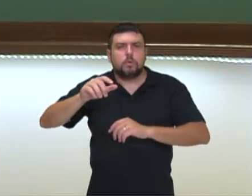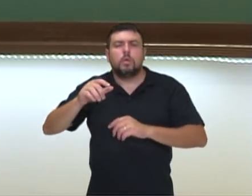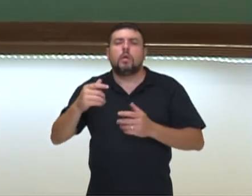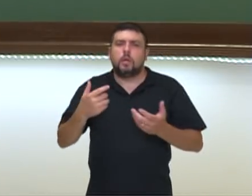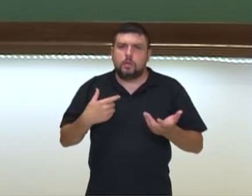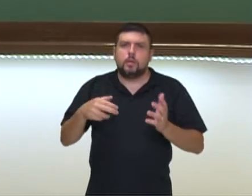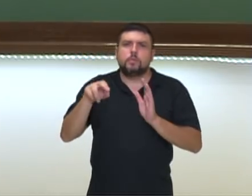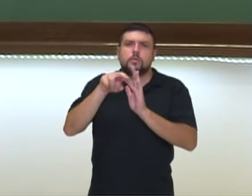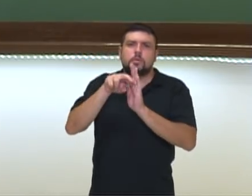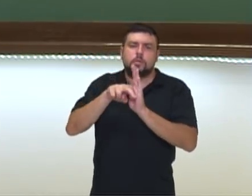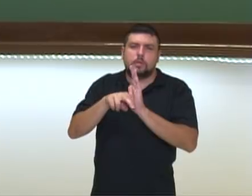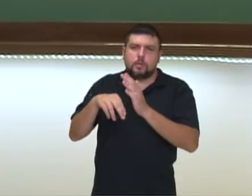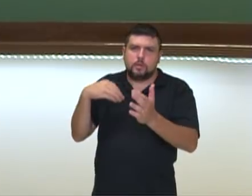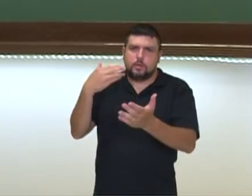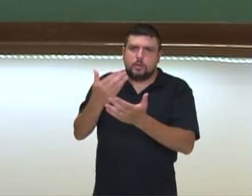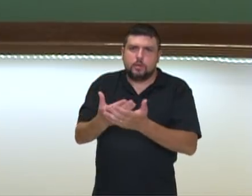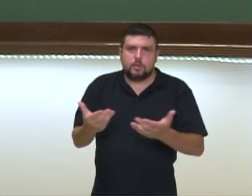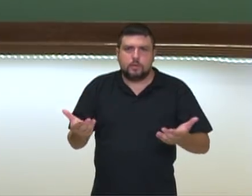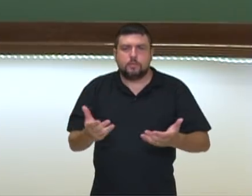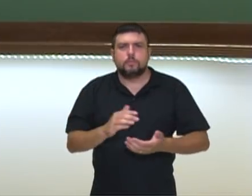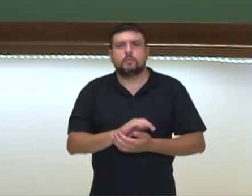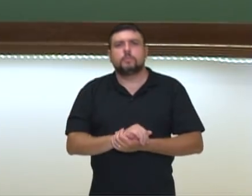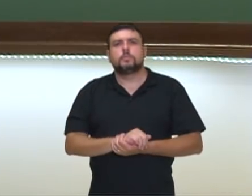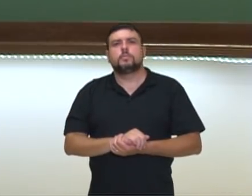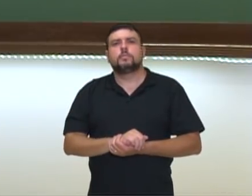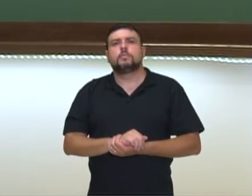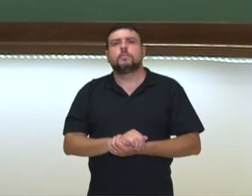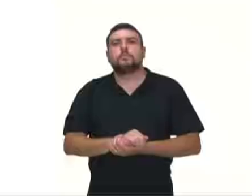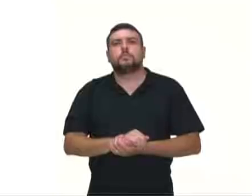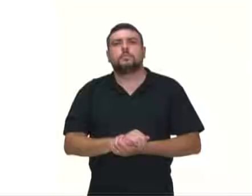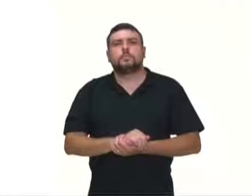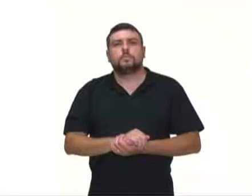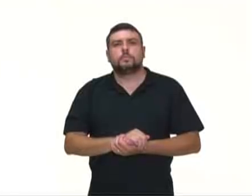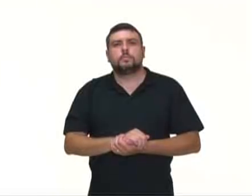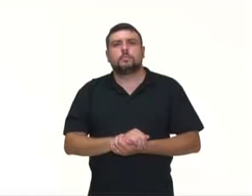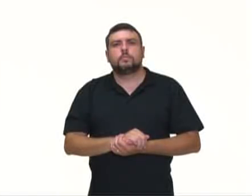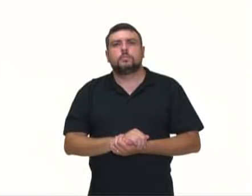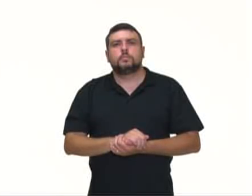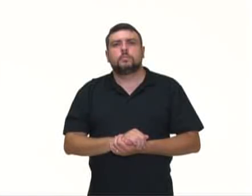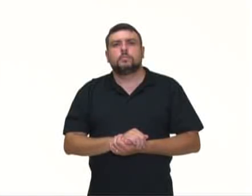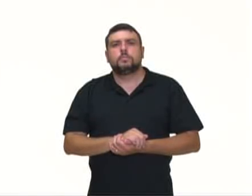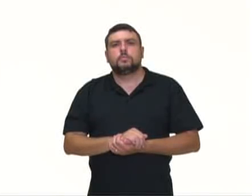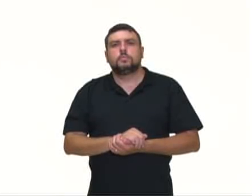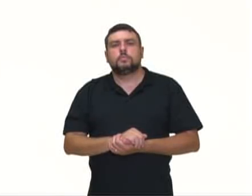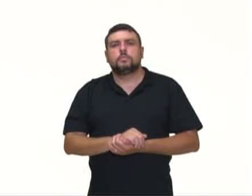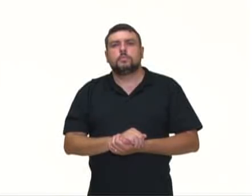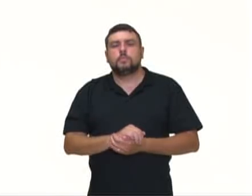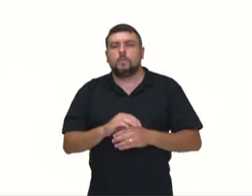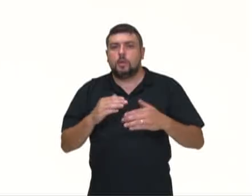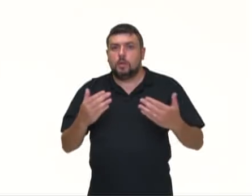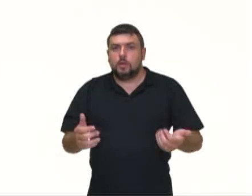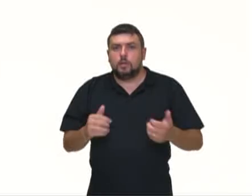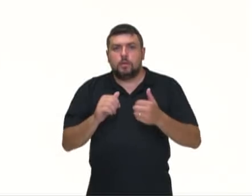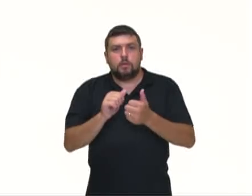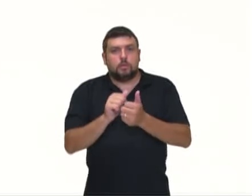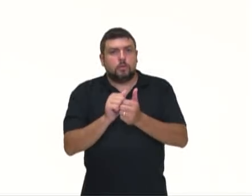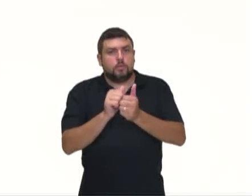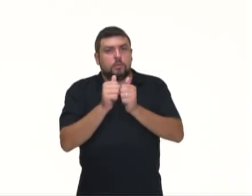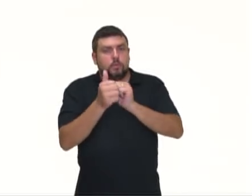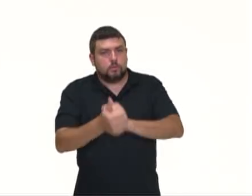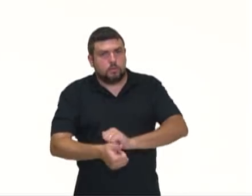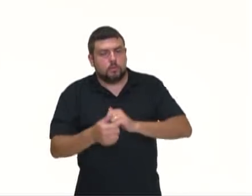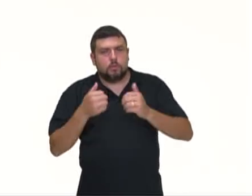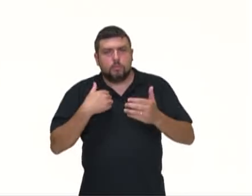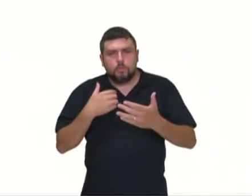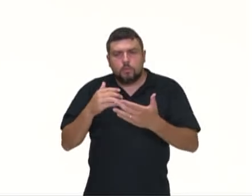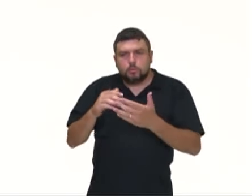regra até hoje presente no voleibol. Então, o esporte ele vai chegar a outros países a